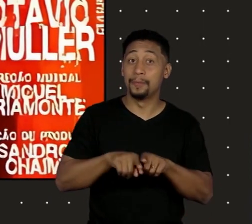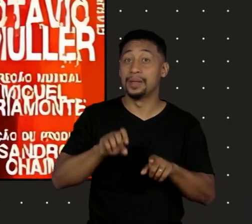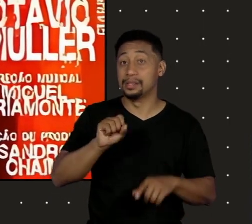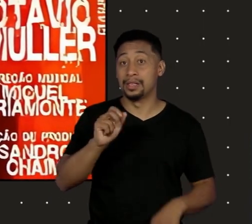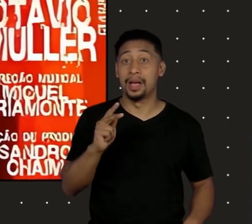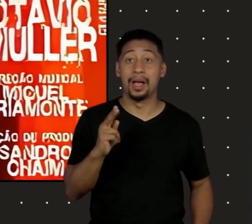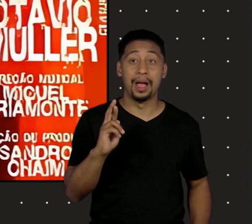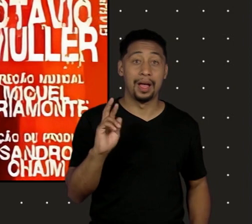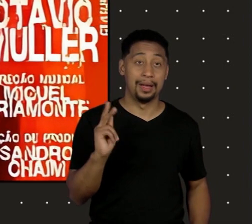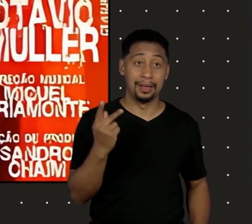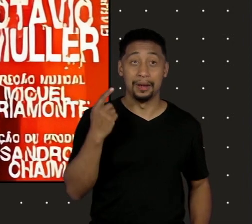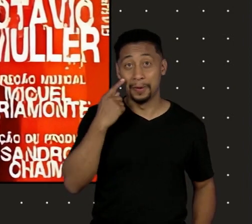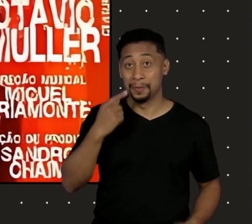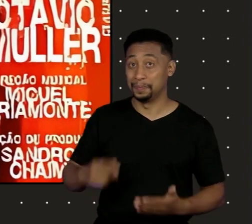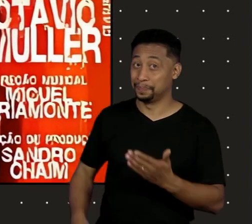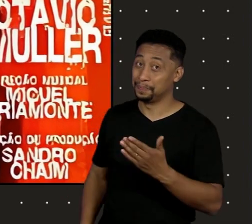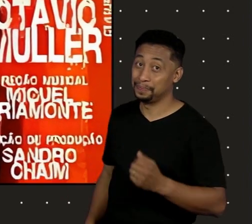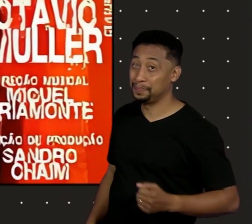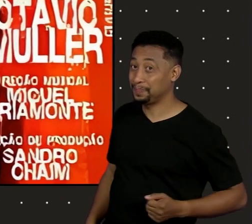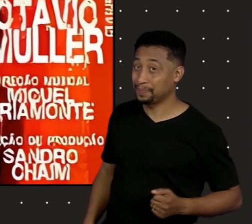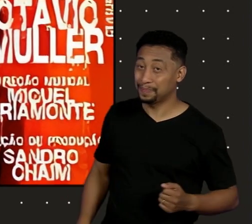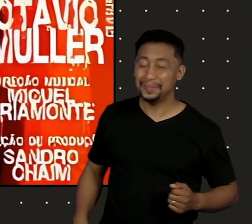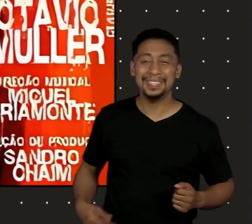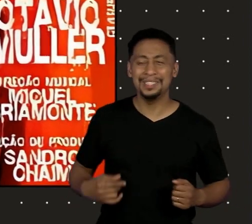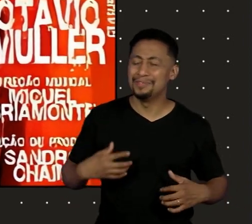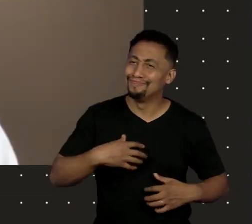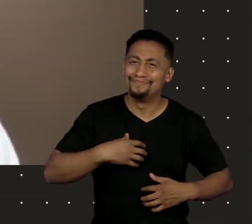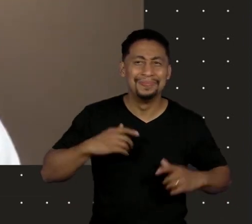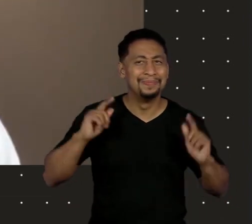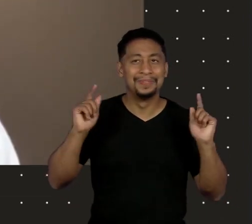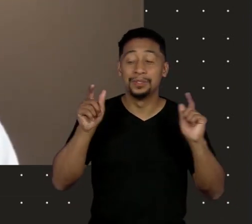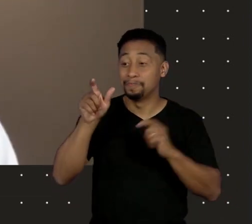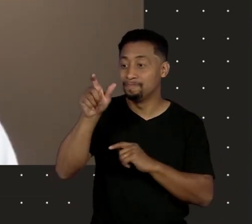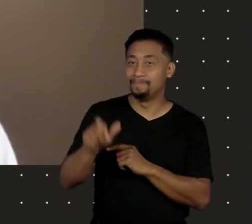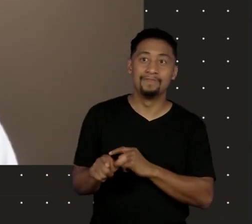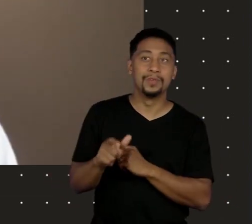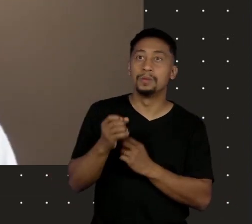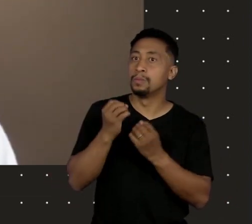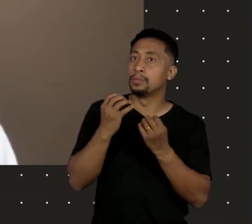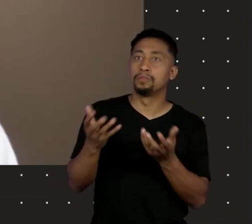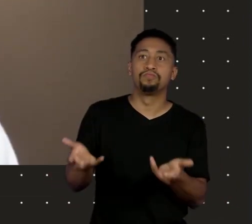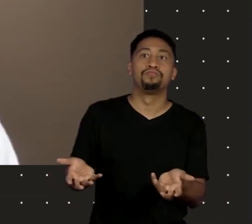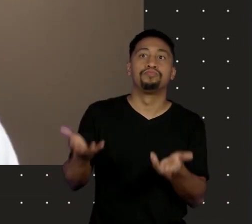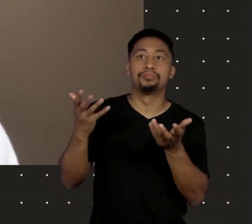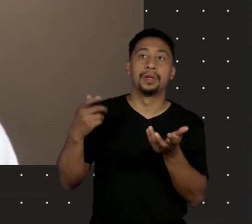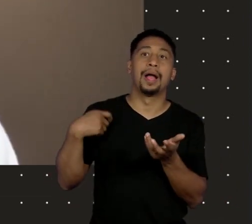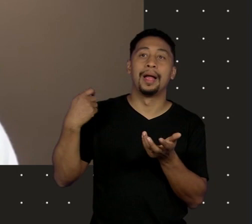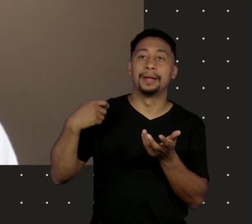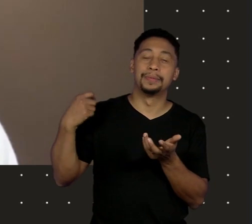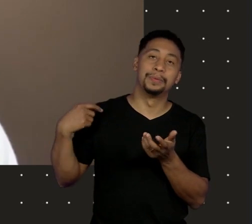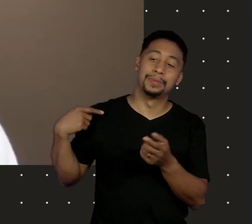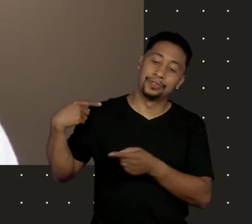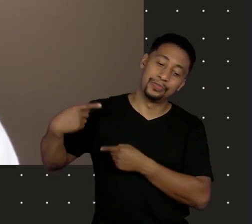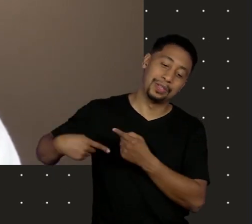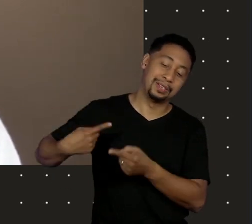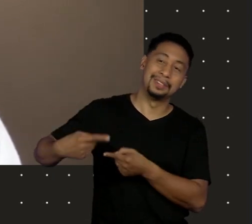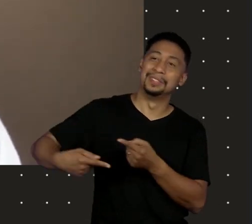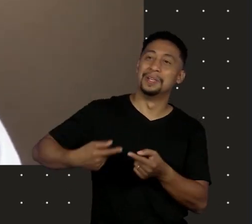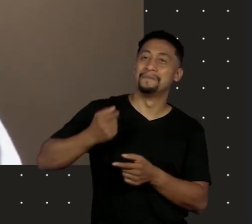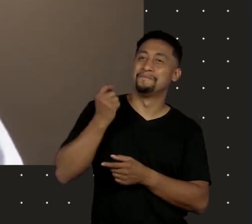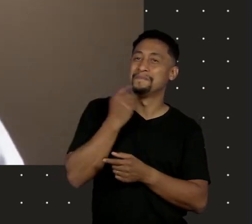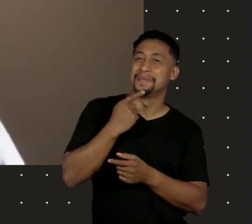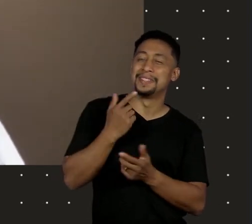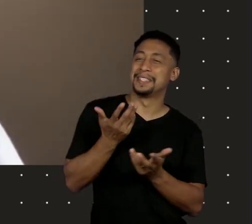com o Otávio. O Otávio é um dos maiores atores da minha geração, um ator e comediante incrível,